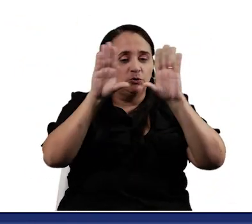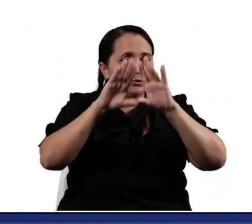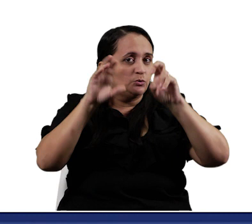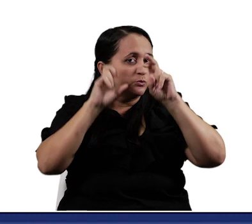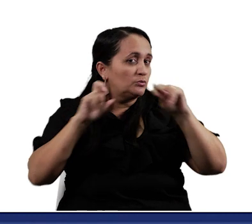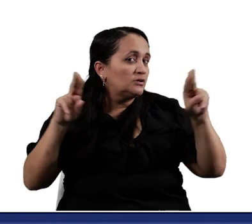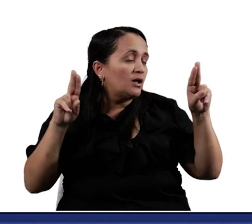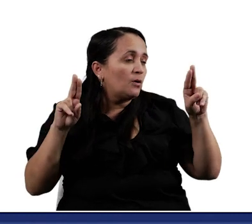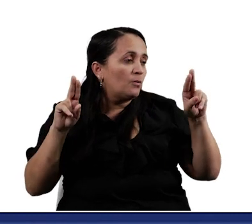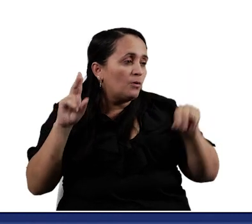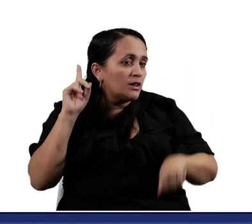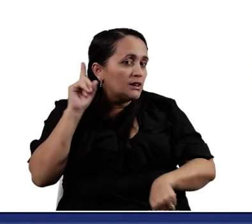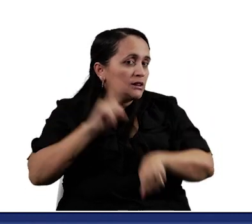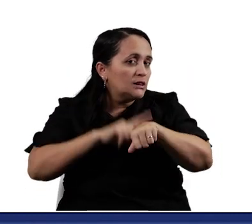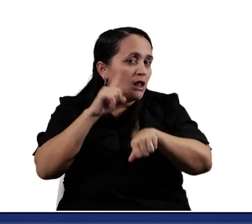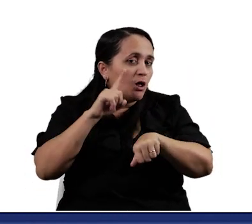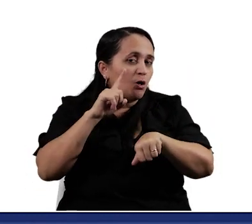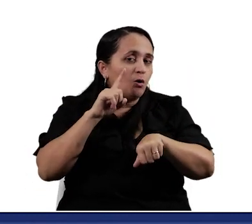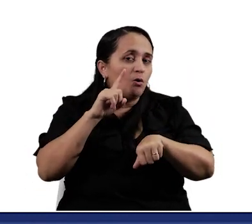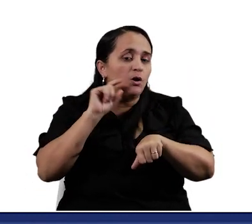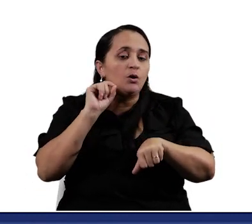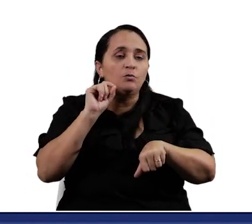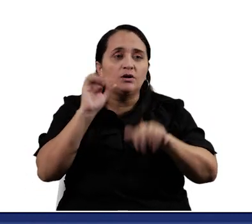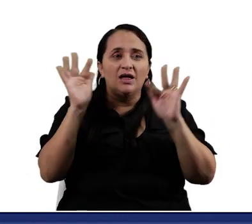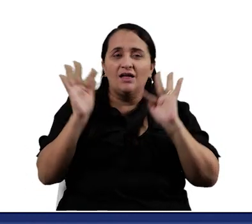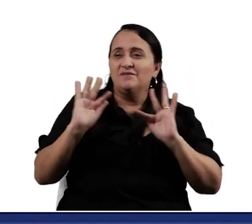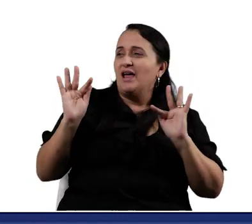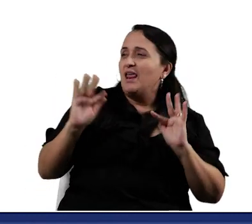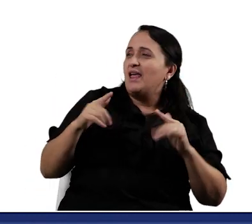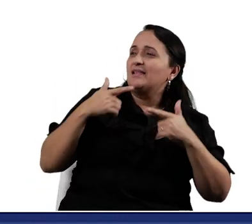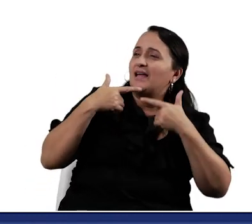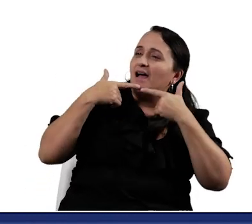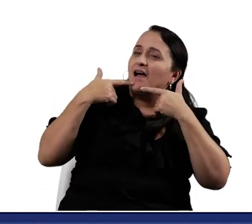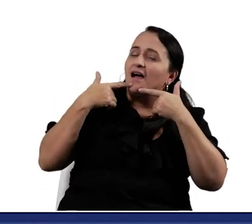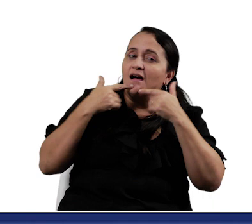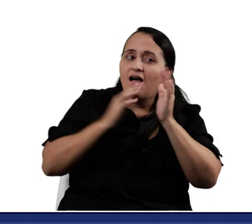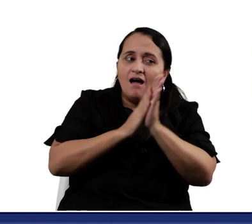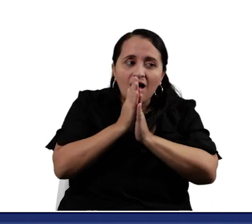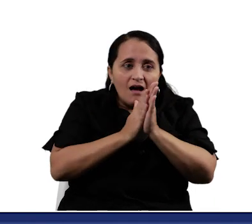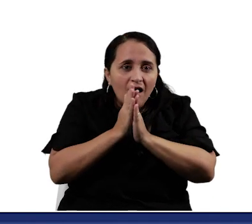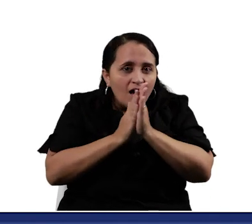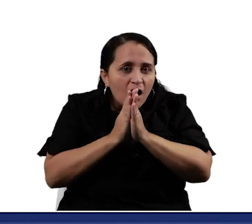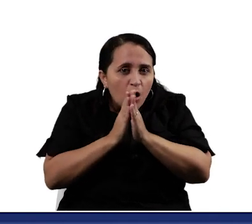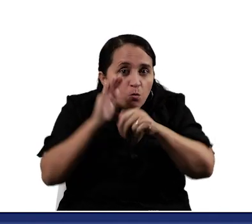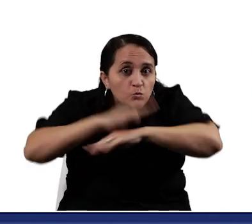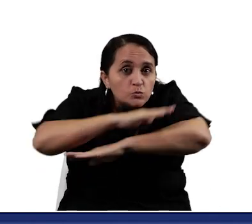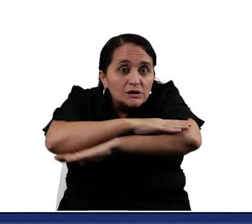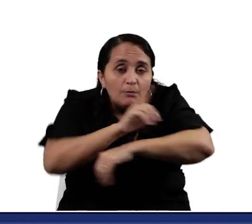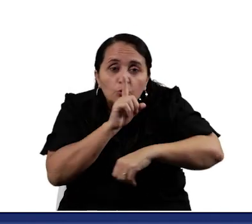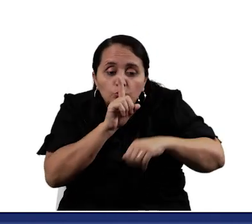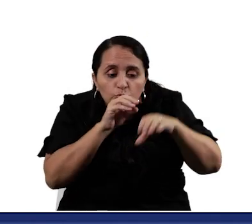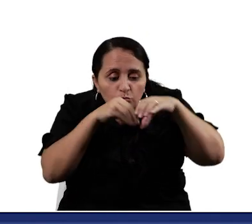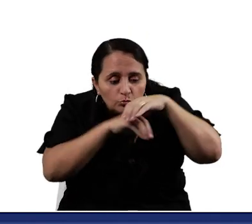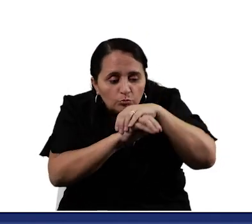de distração do feliz urubu, o sapo espertalhão saltou para fora da viola